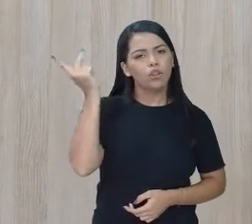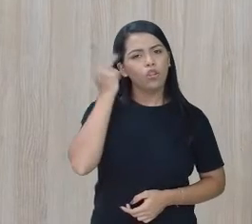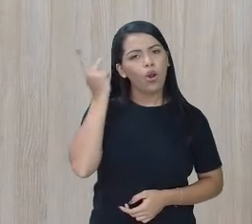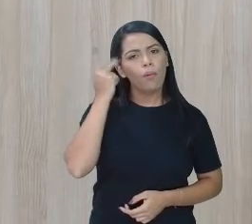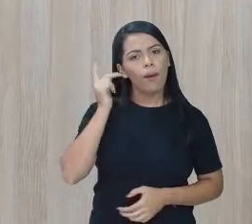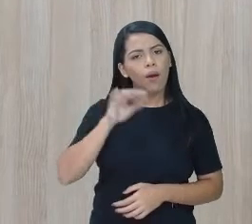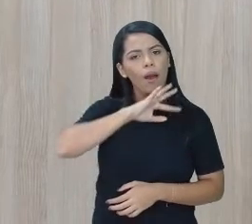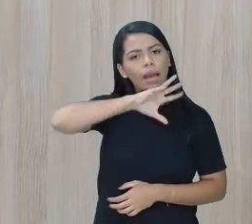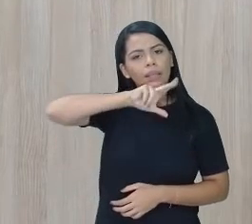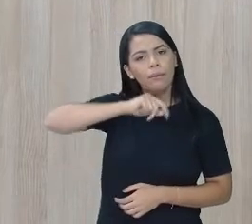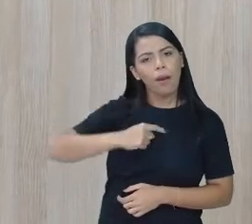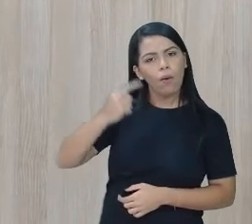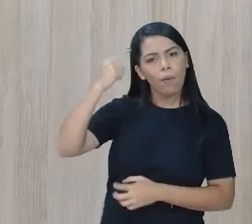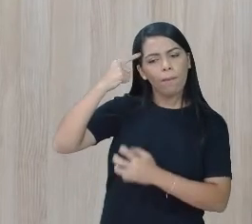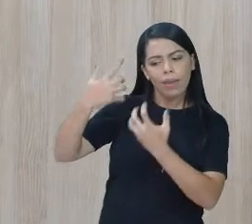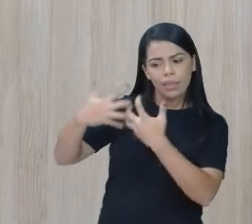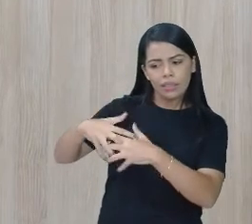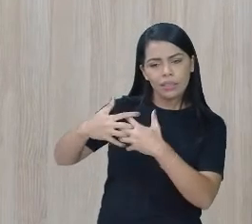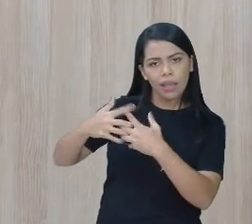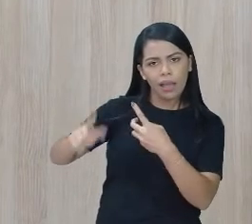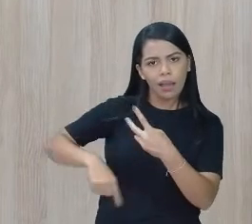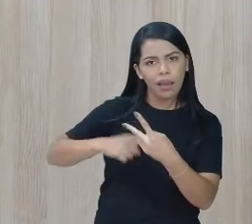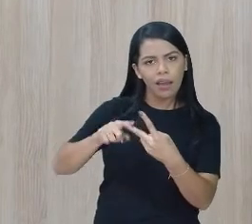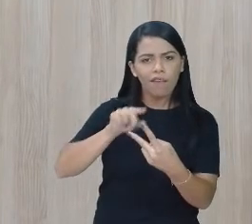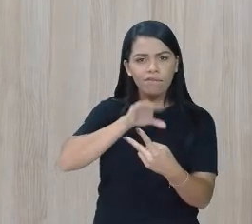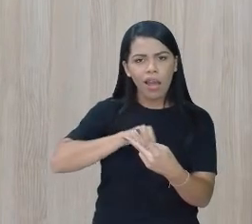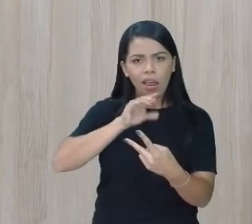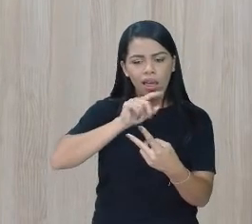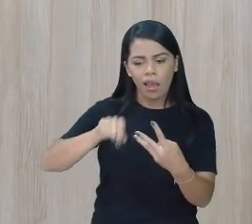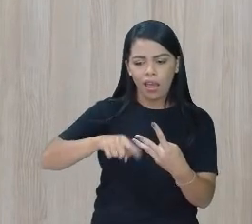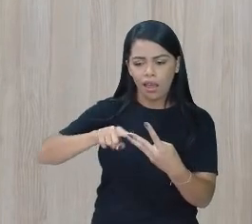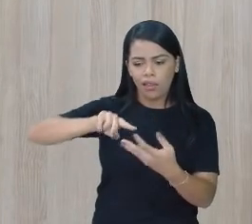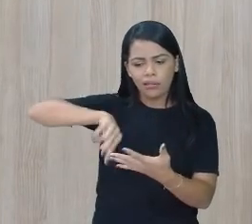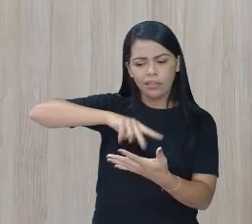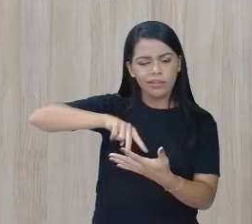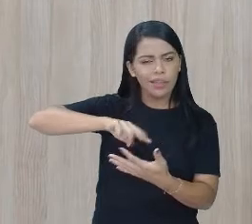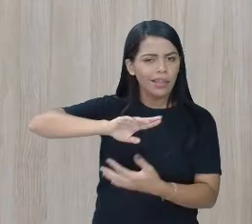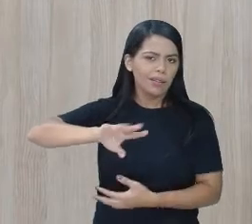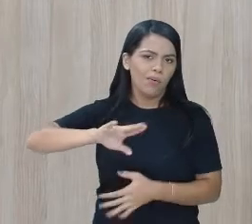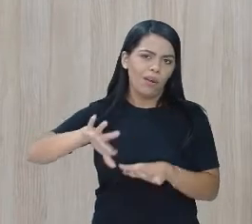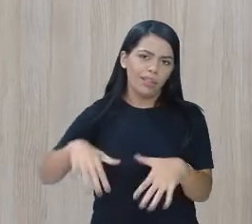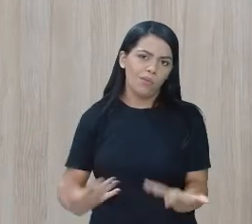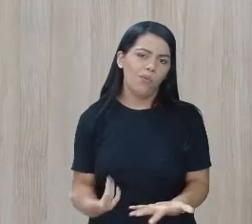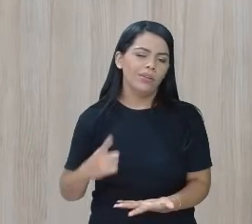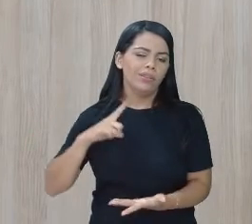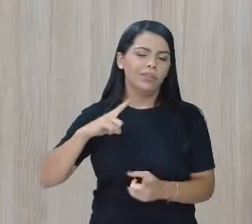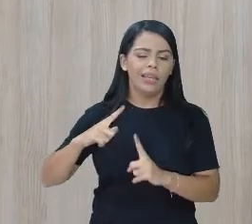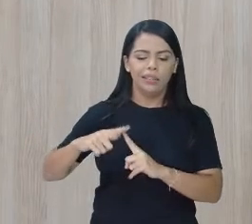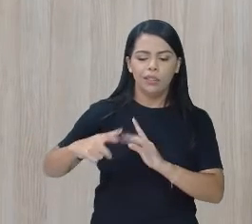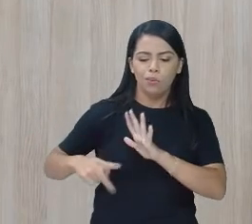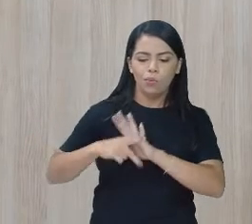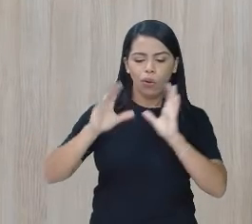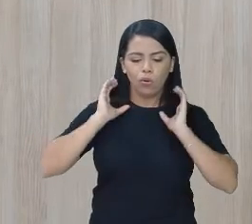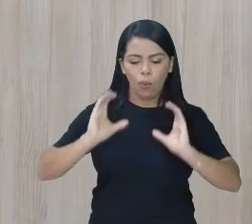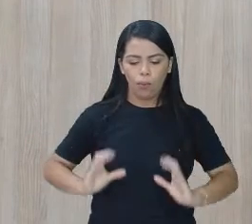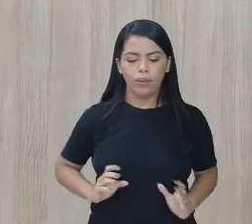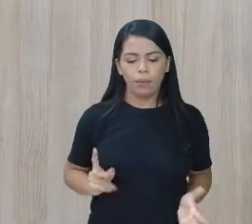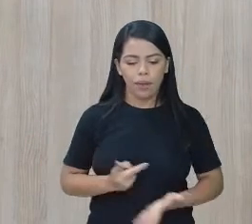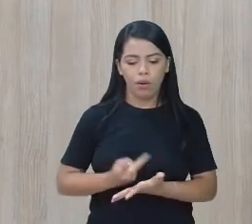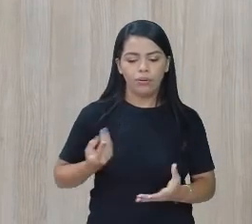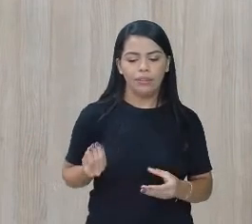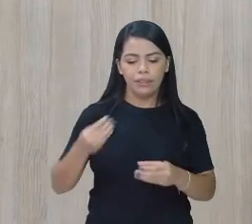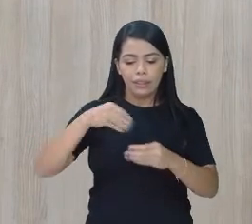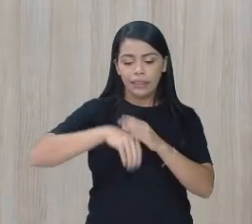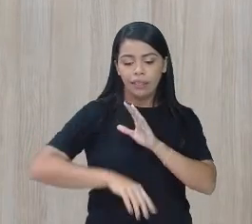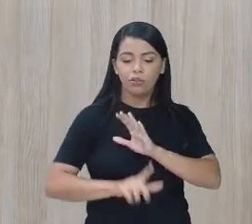eles falem? É normal que eles dancem? Não é, né, minha gente? Então, quando esse tipo de comportamento acontece dentro